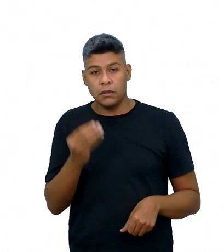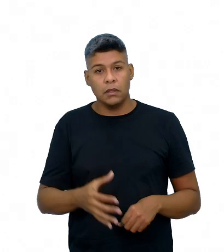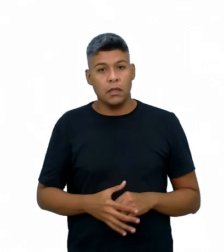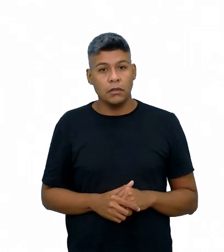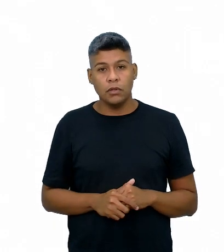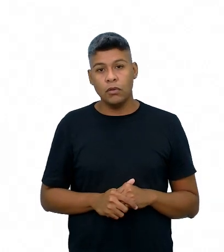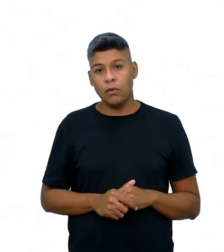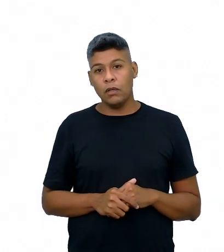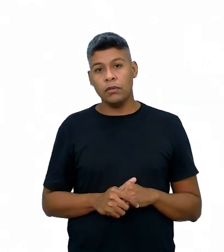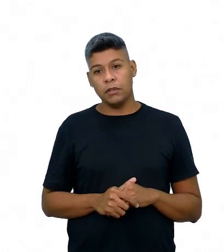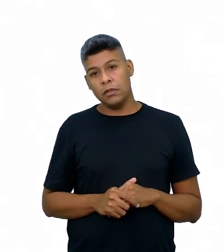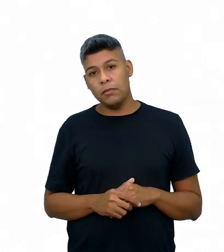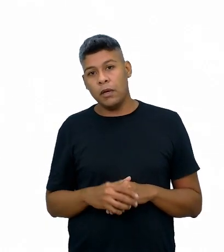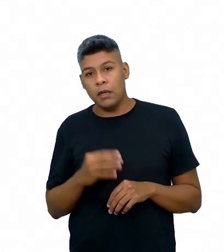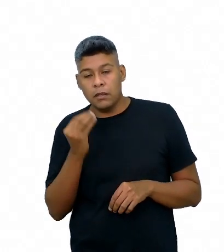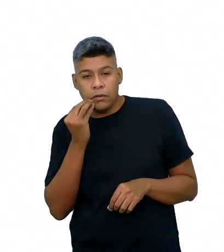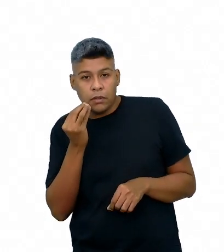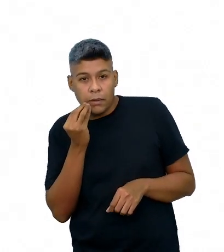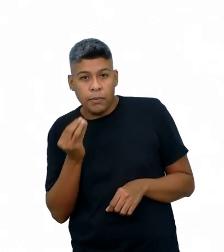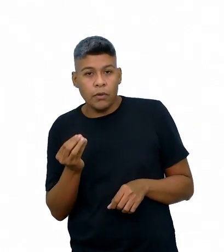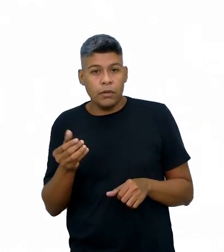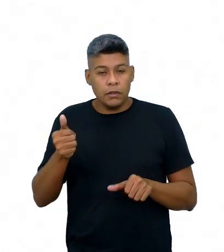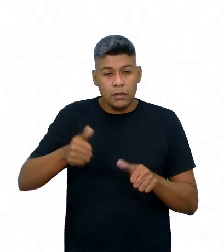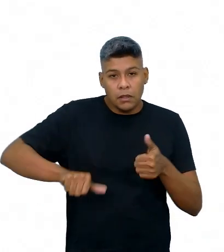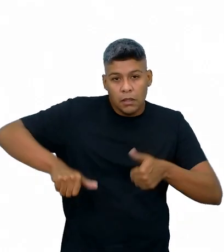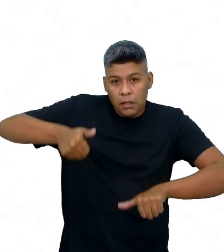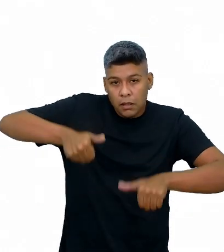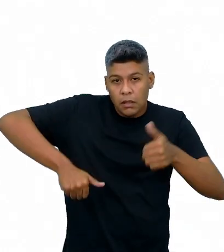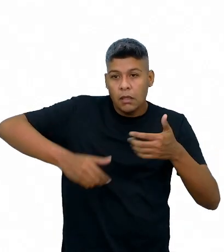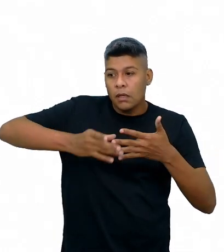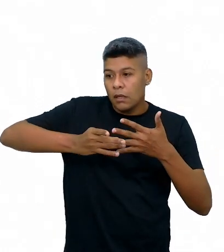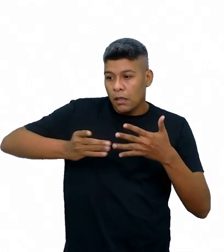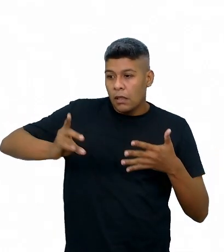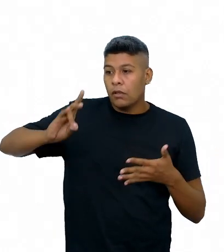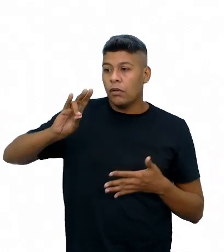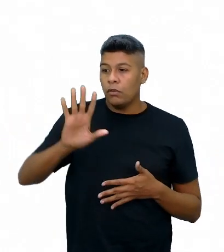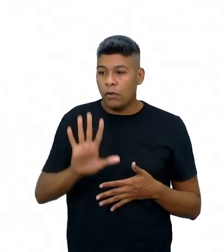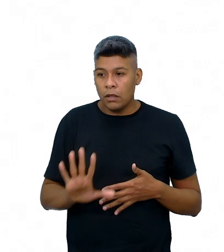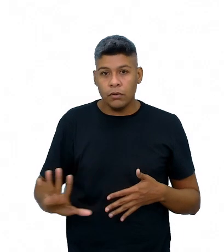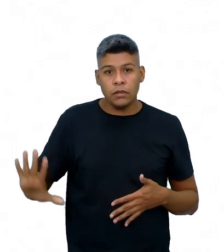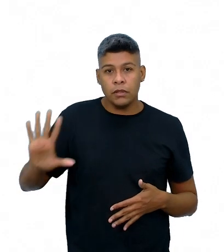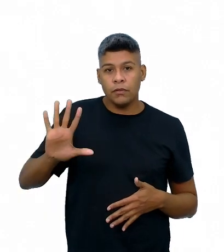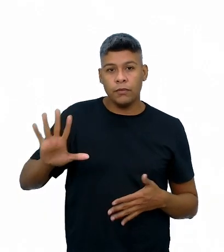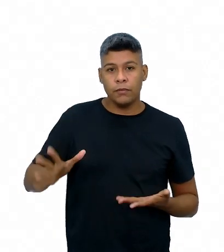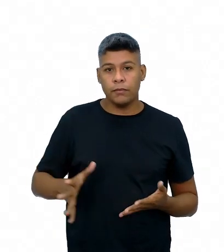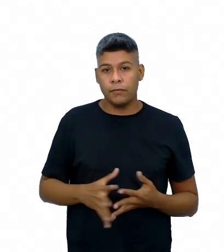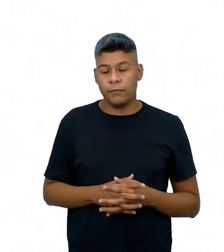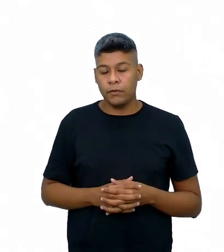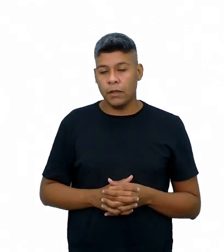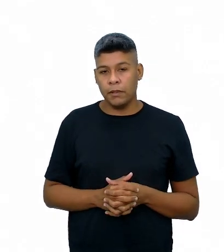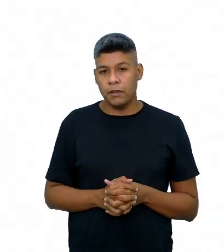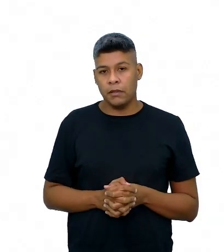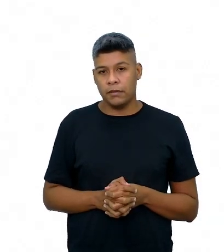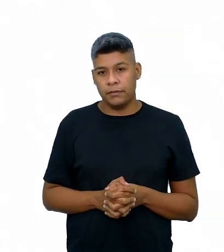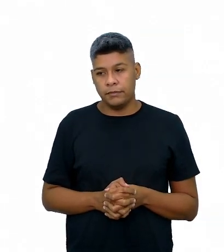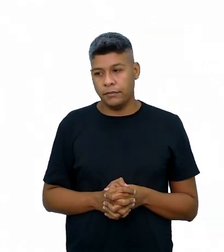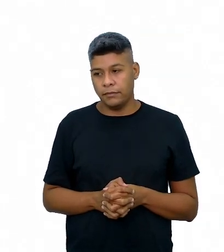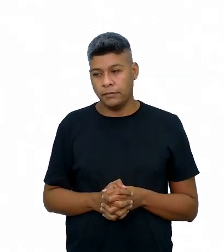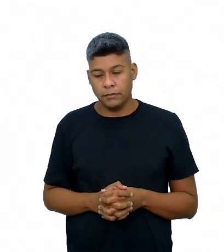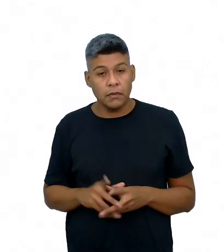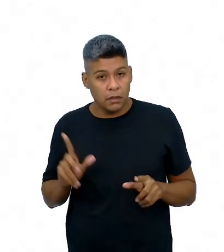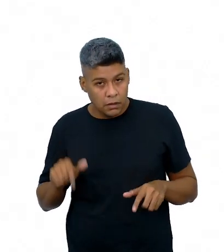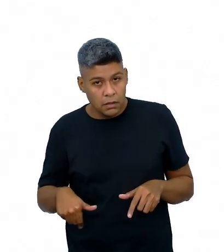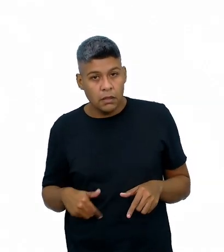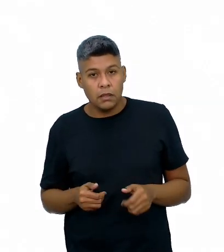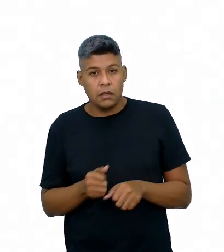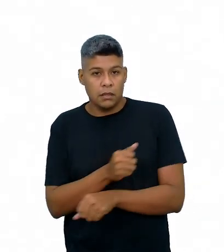news, com foco na análise linguística e semiótica. Então, esses são os passos que nós seguiremos, ou que o aluno também